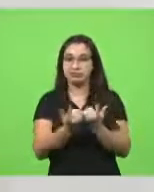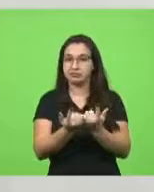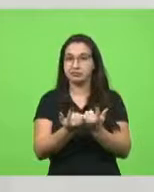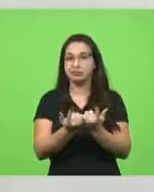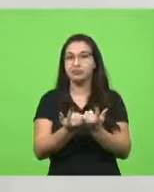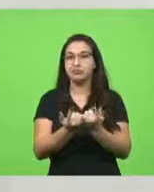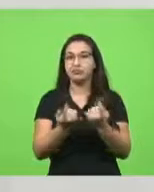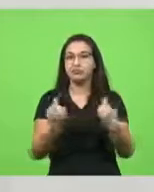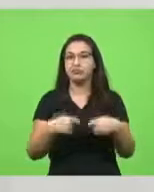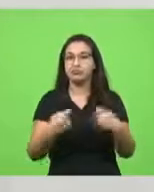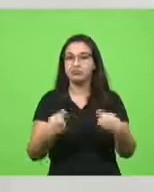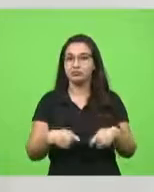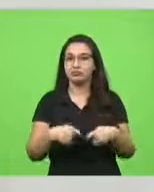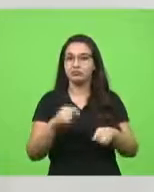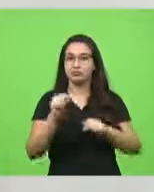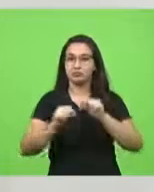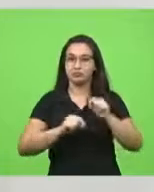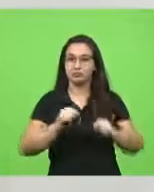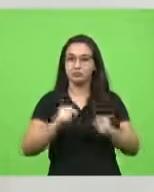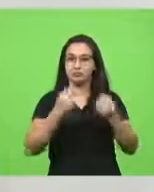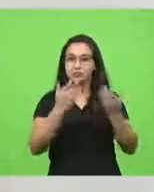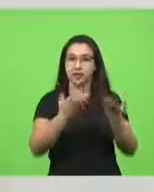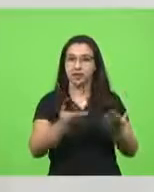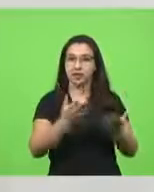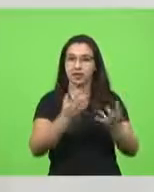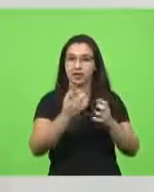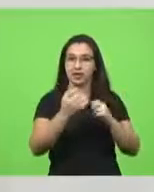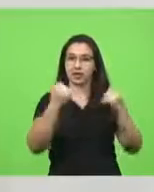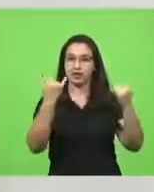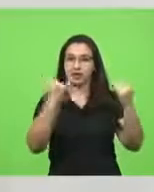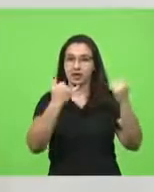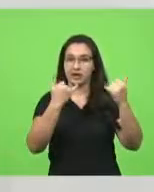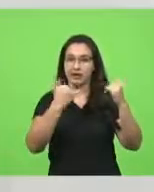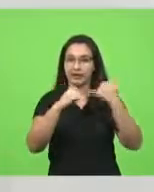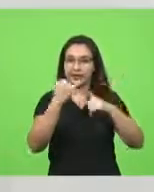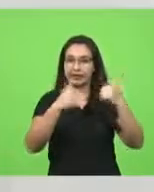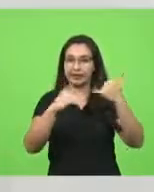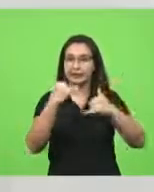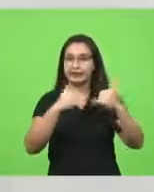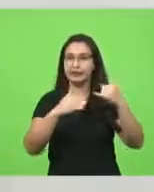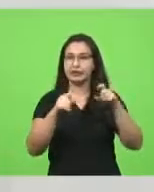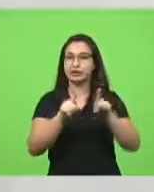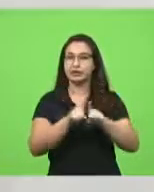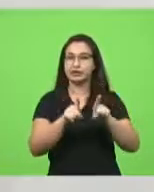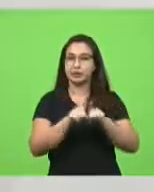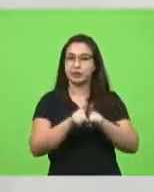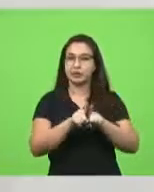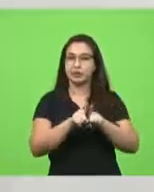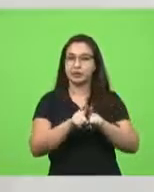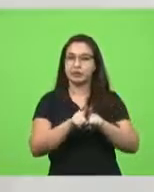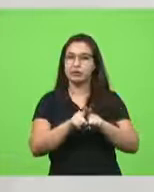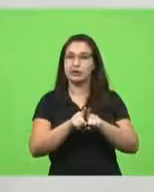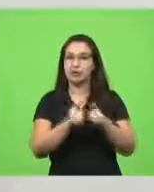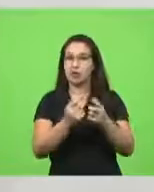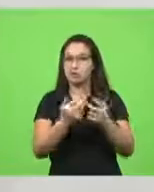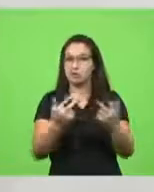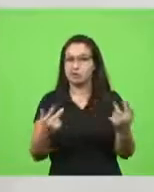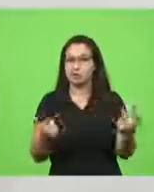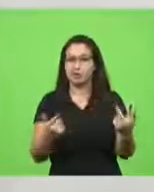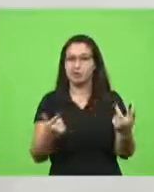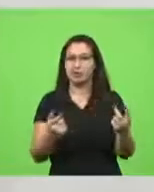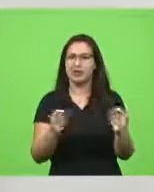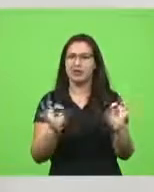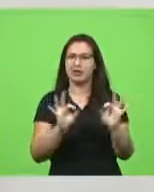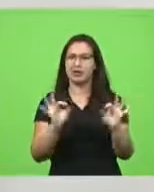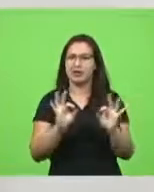as concessionárias de energias e cooperativas não cobrem o aluguel dos postes do interior,